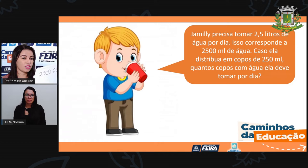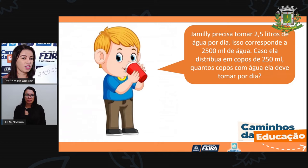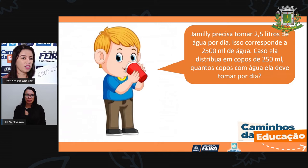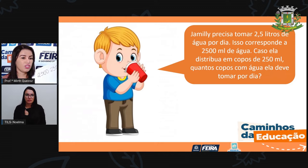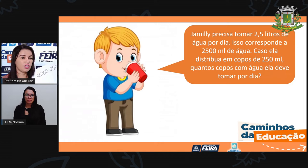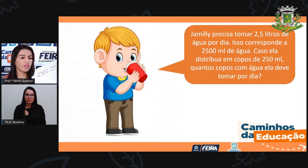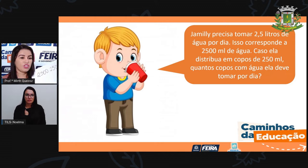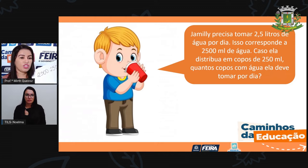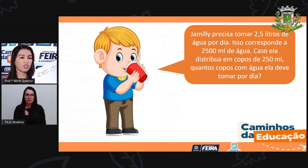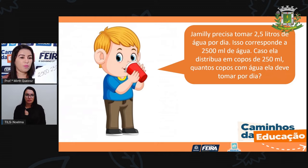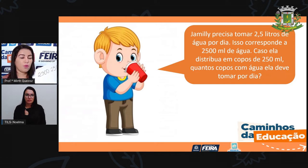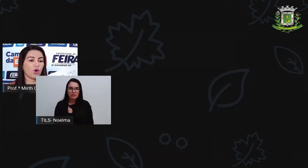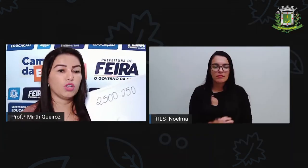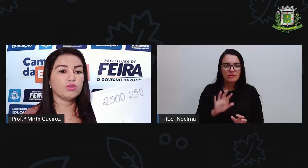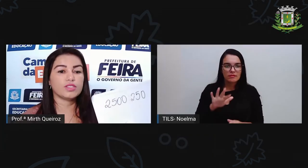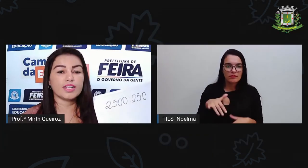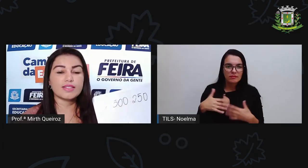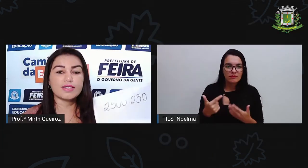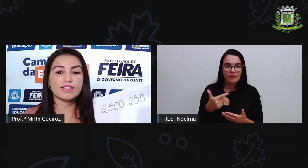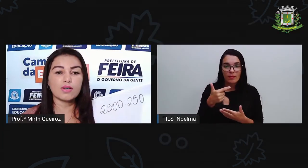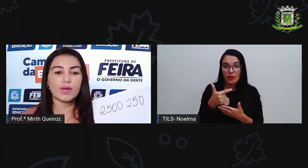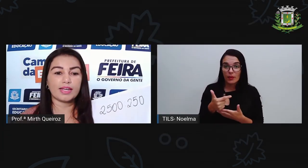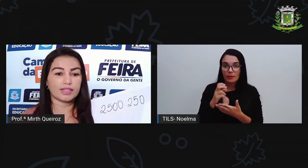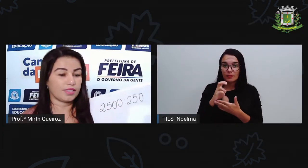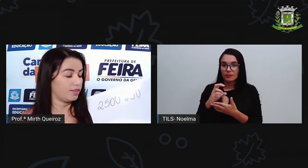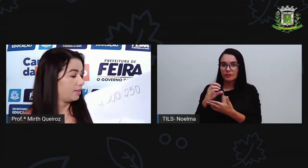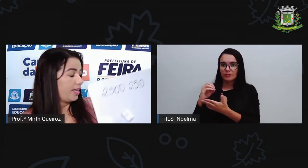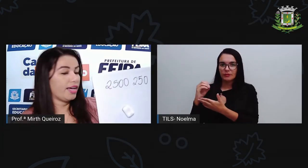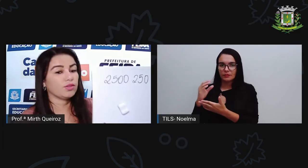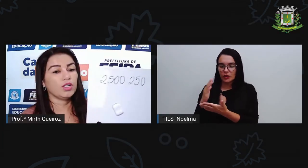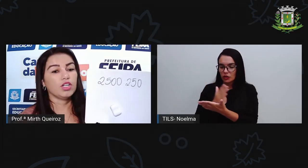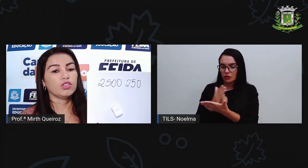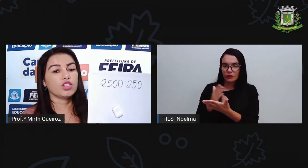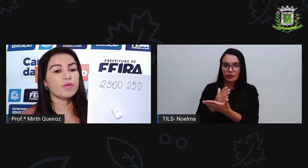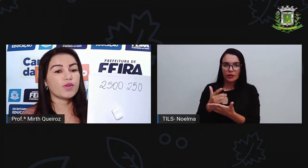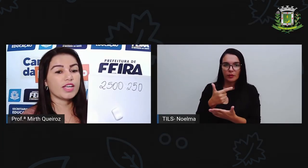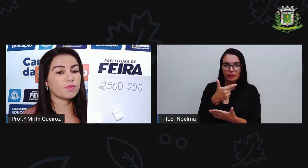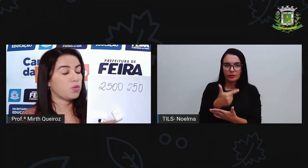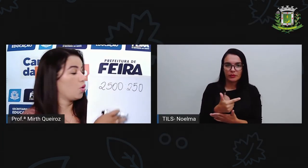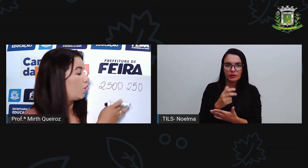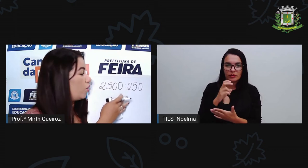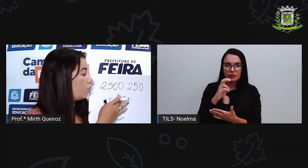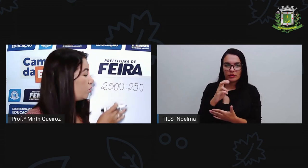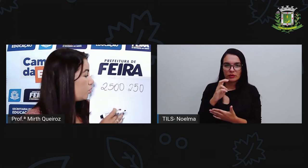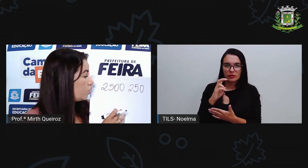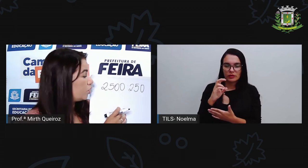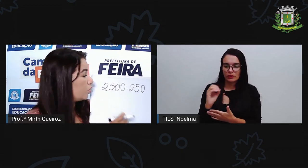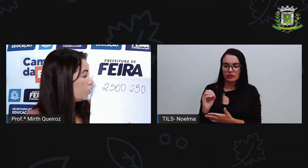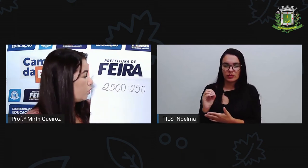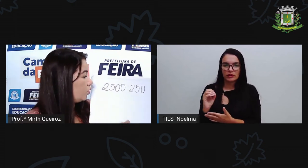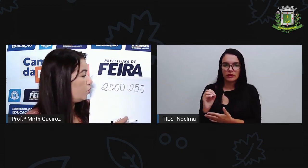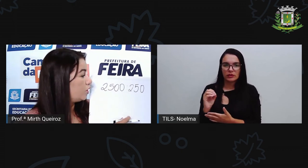2.500 dividido por 250, certo? 2.500 por